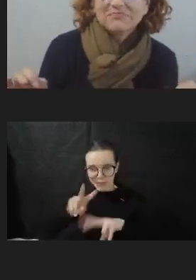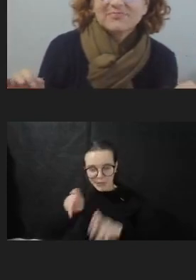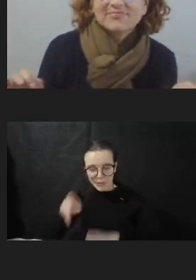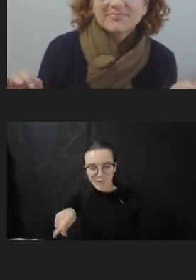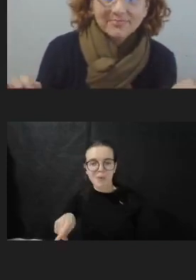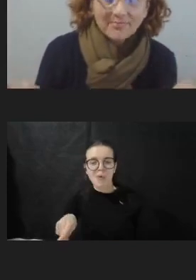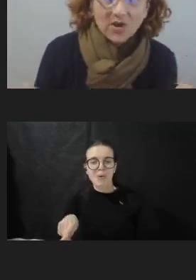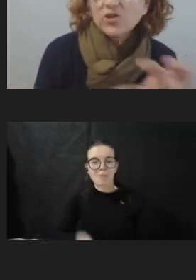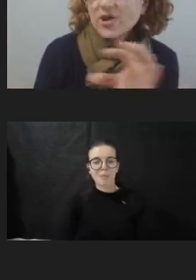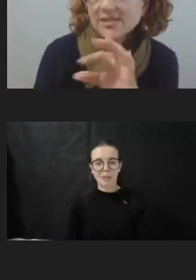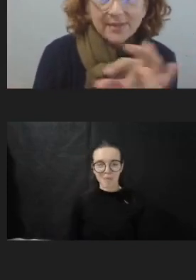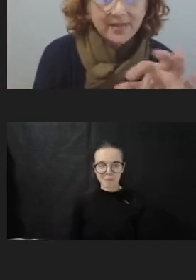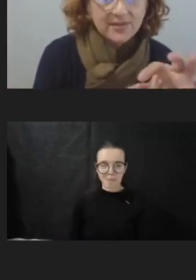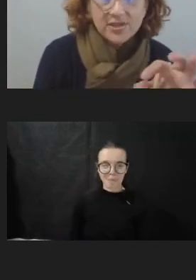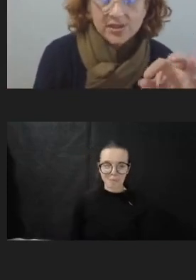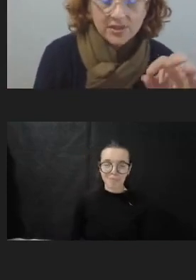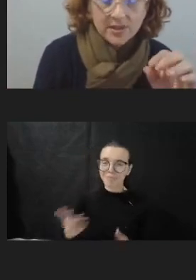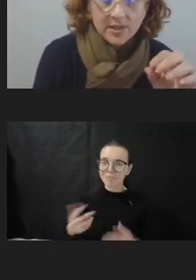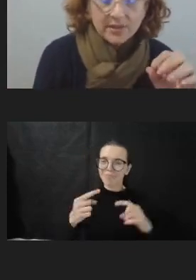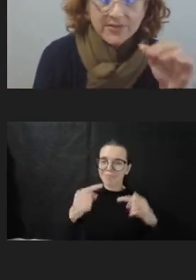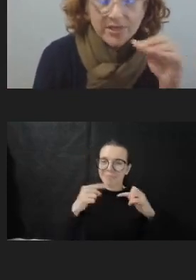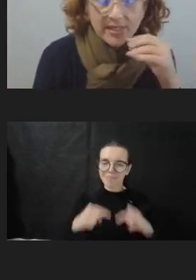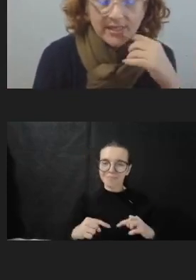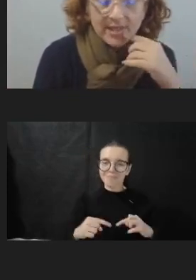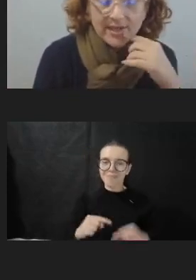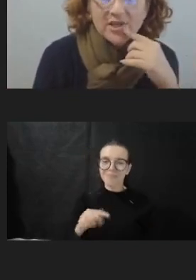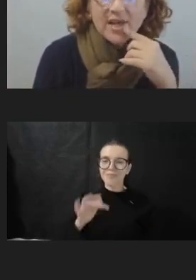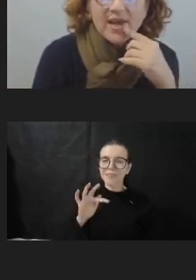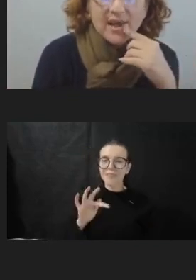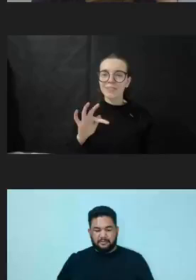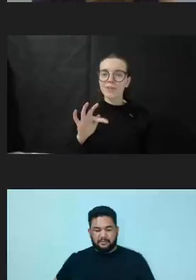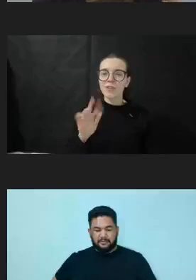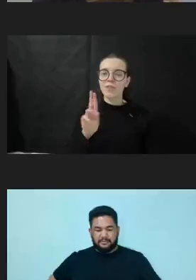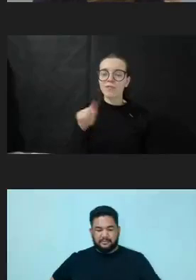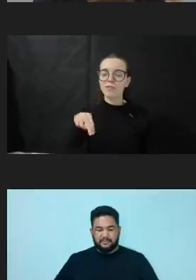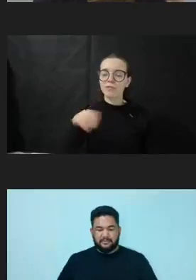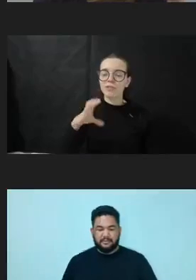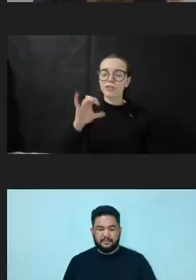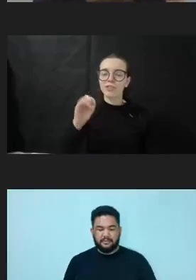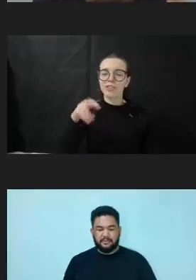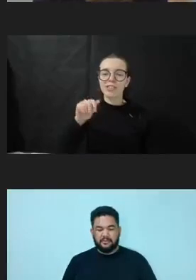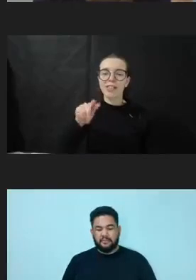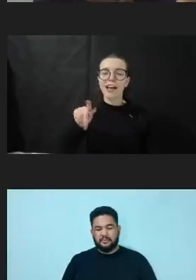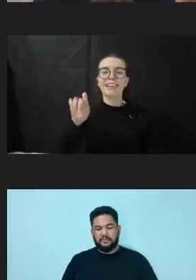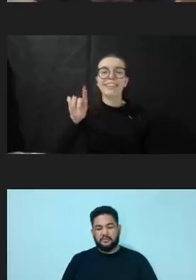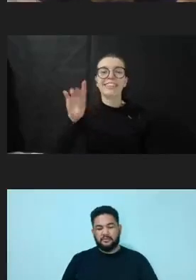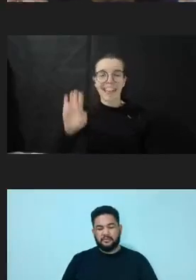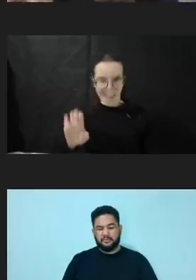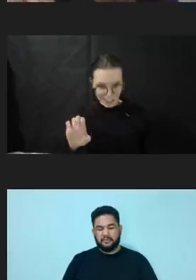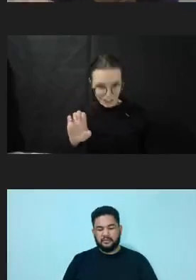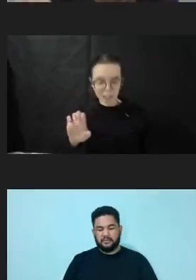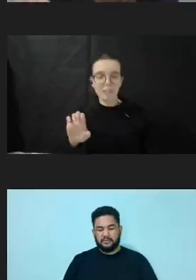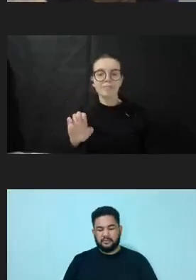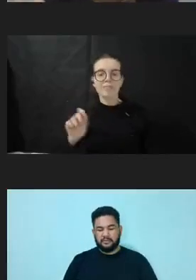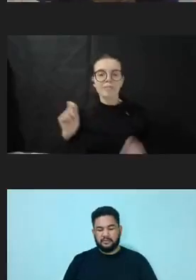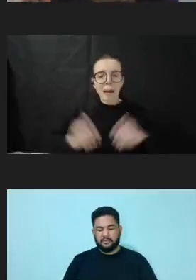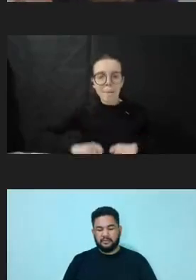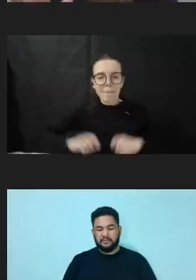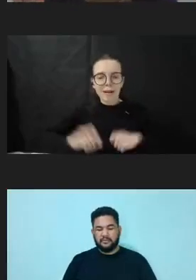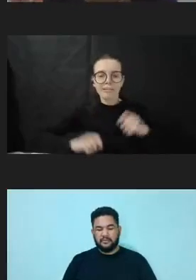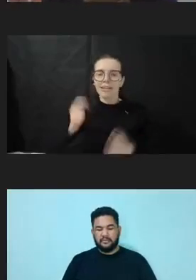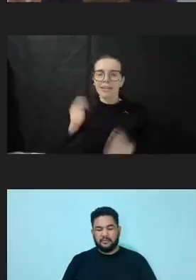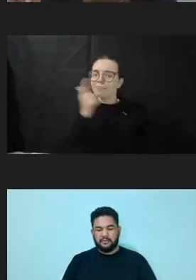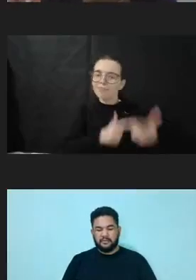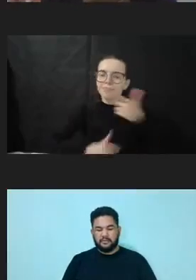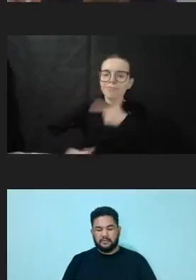funcionalidade. Eu adoro essa palavra, gente. Funcionalidade é a capacidade de realizar atividade